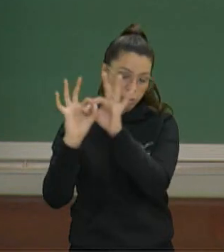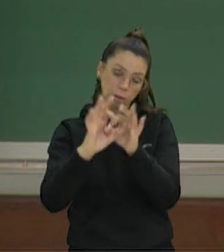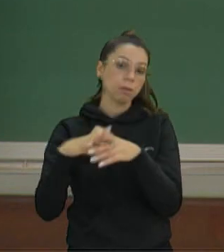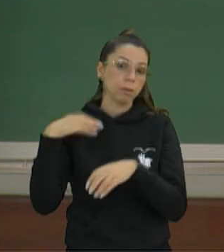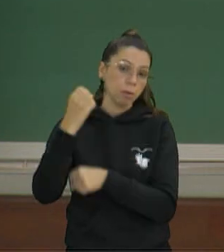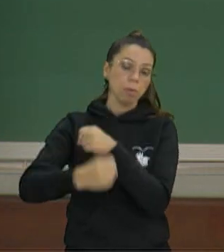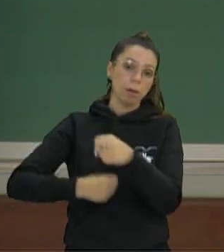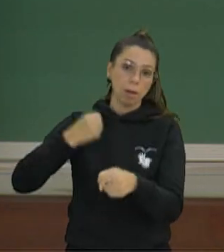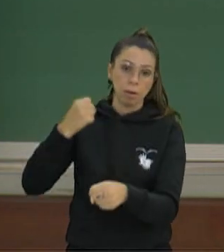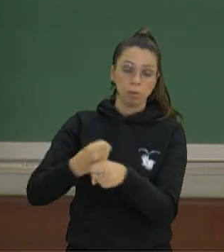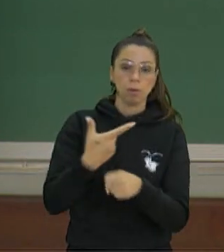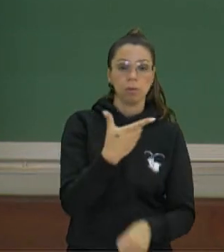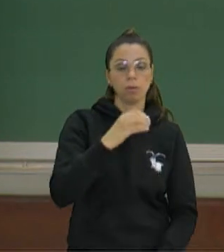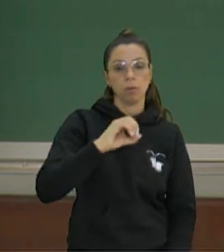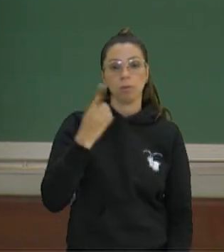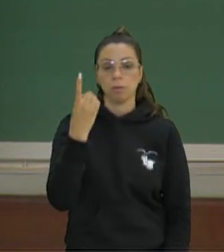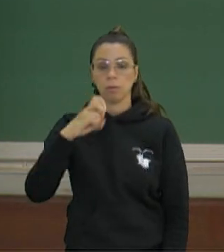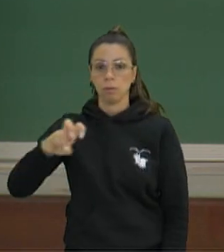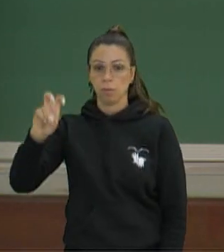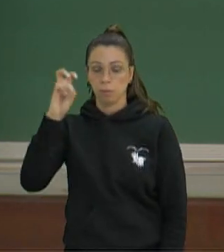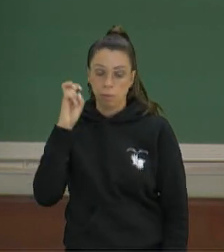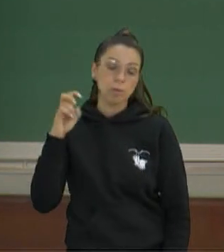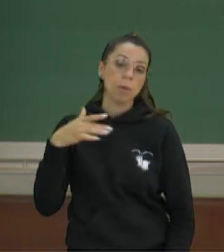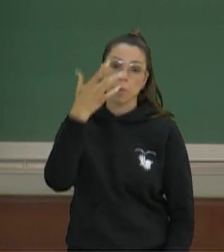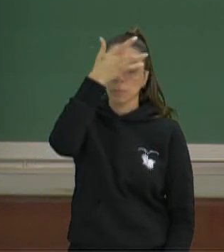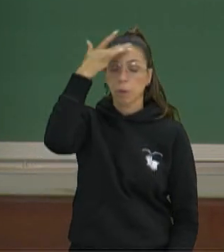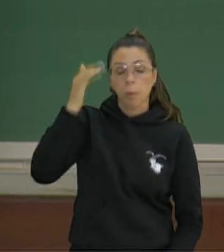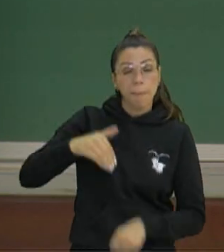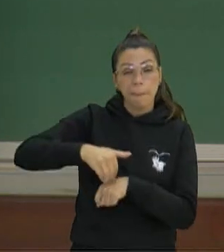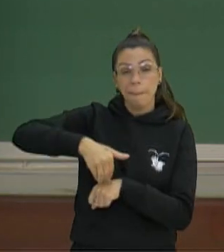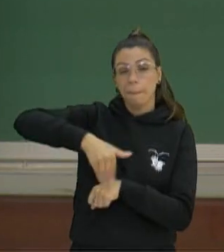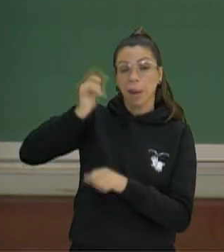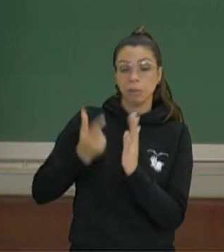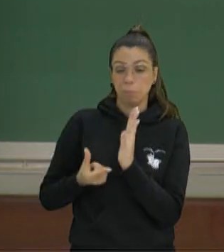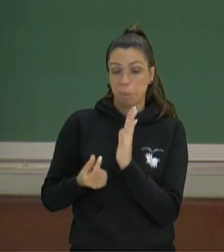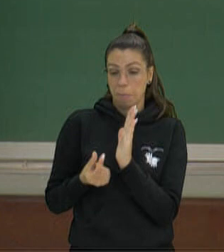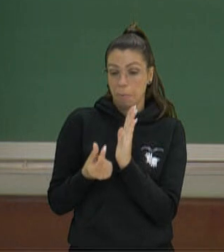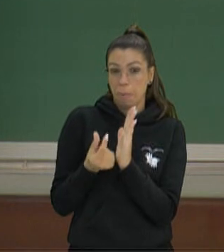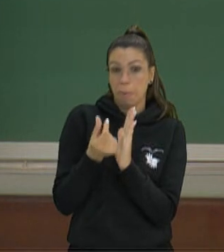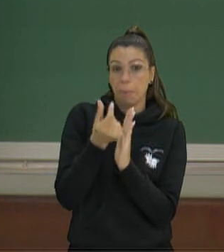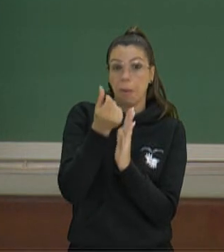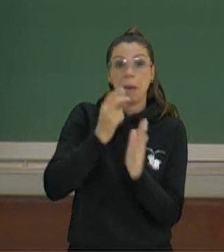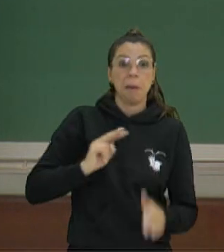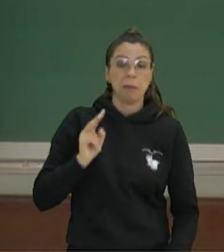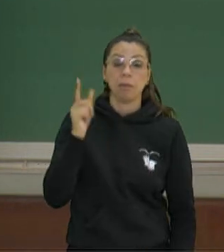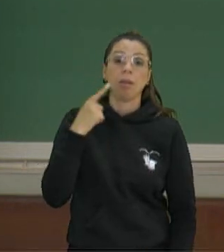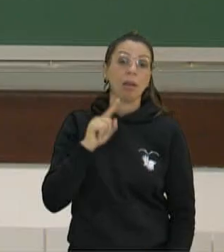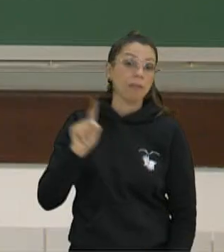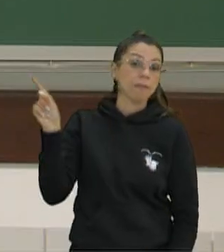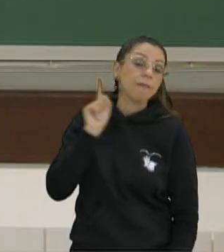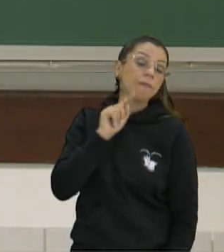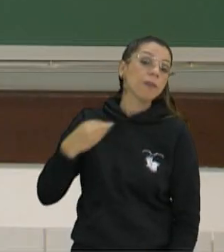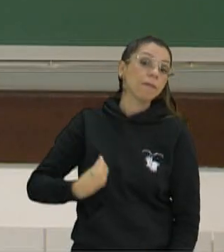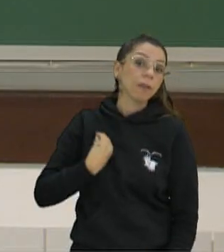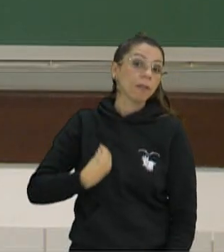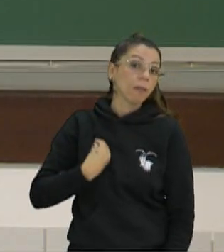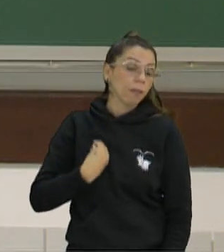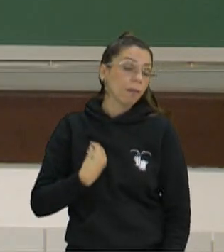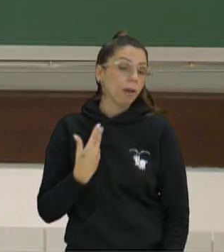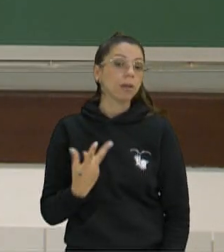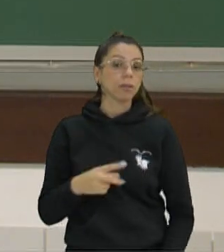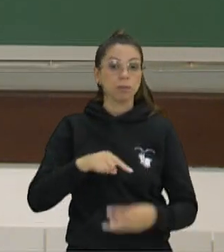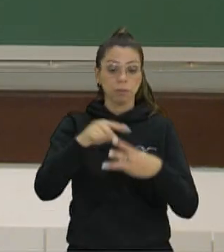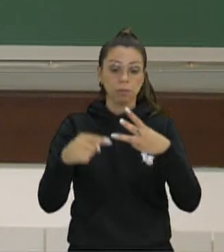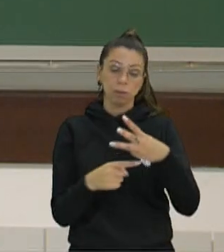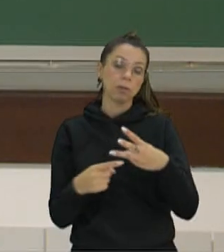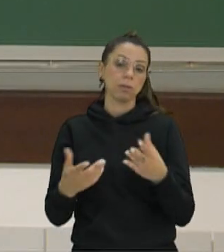quase todas as pessoas ricas, as pessoas mais ricas do mundo estão nesses países que mencionamos anteriormente, ainda esses